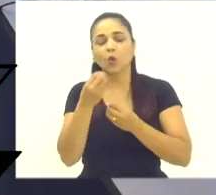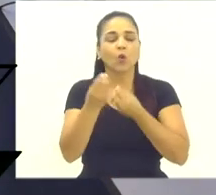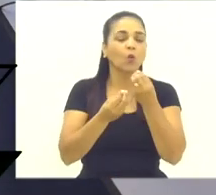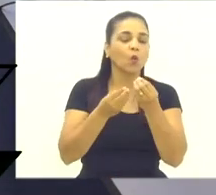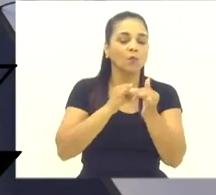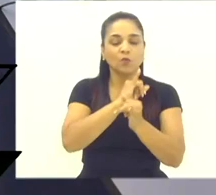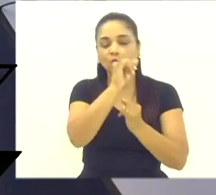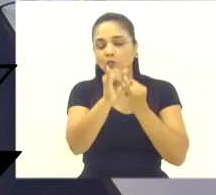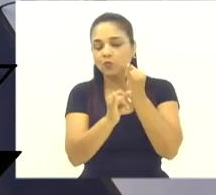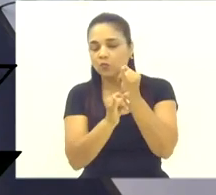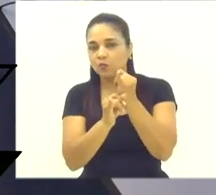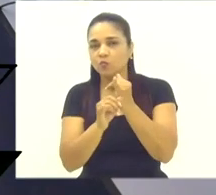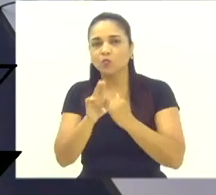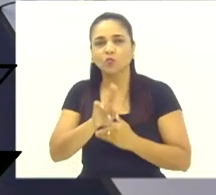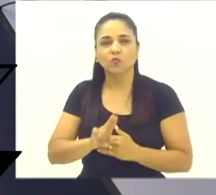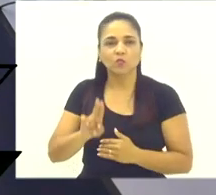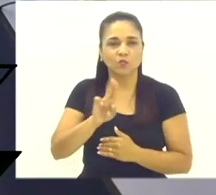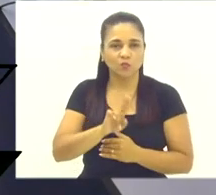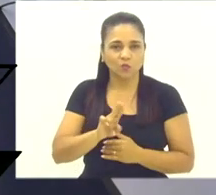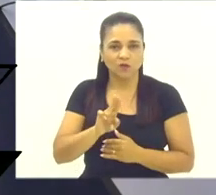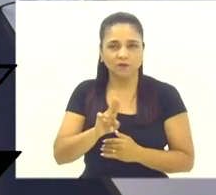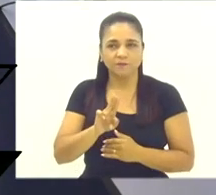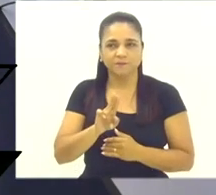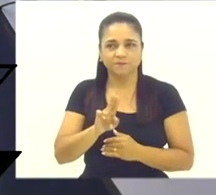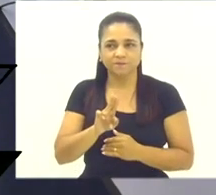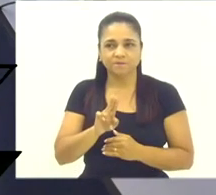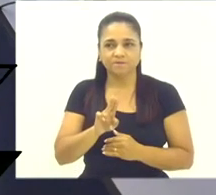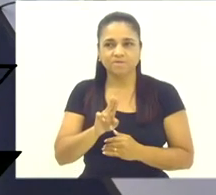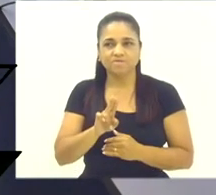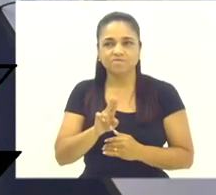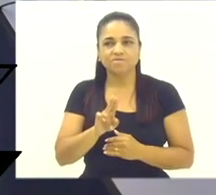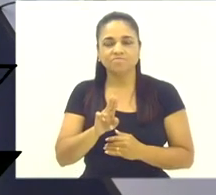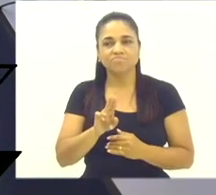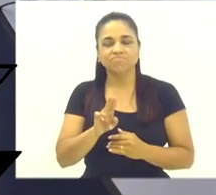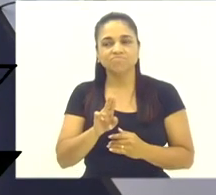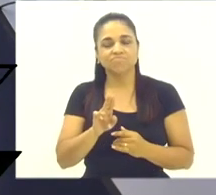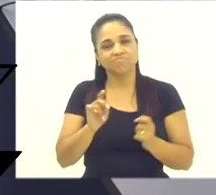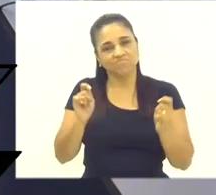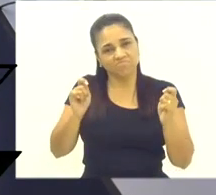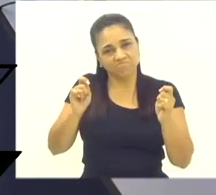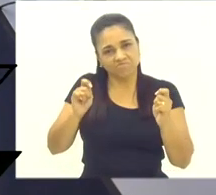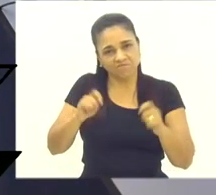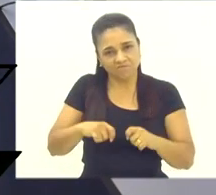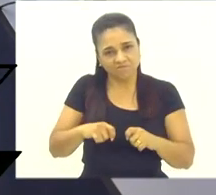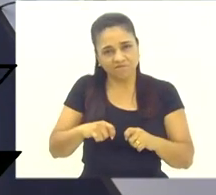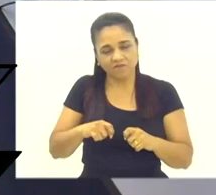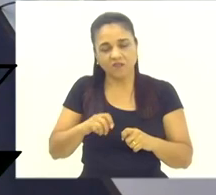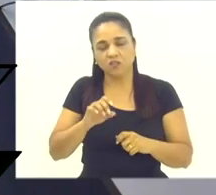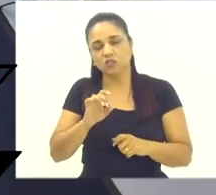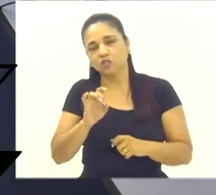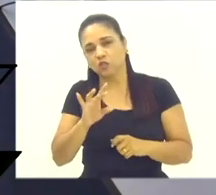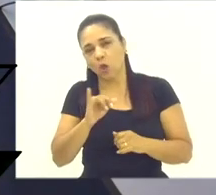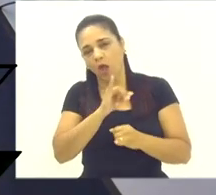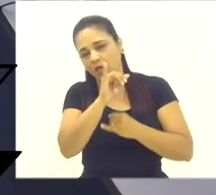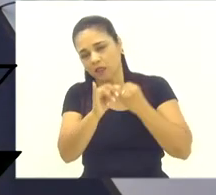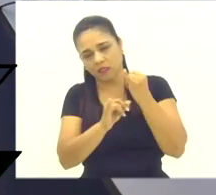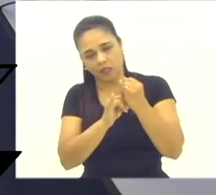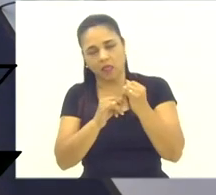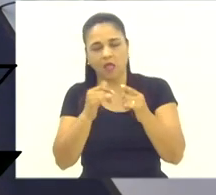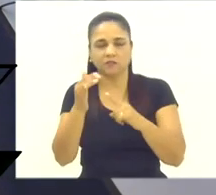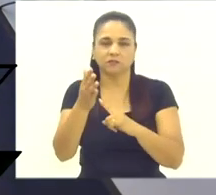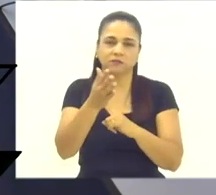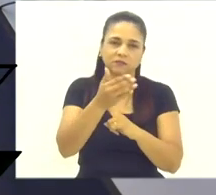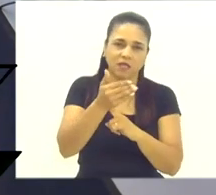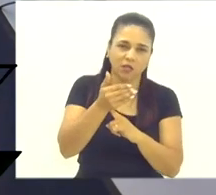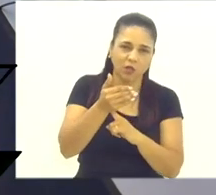Para eu acho que aí a gente pode falar mas não só é não só da internet mas da tecnologia eu acho